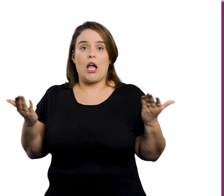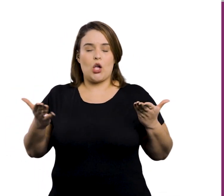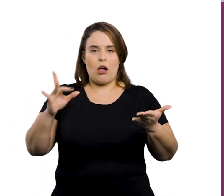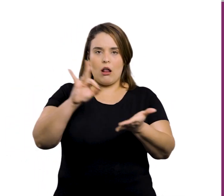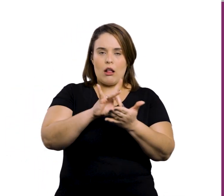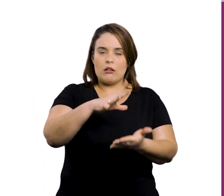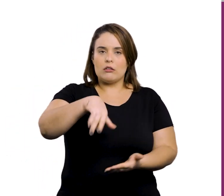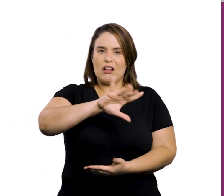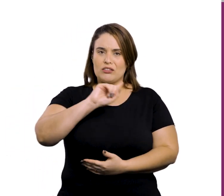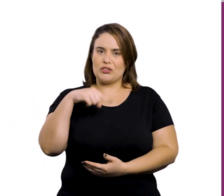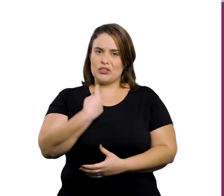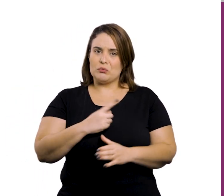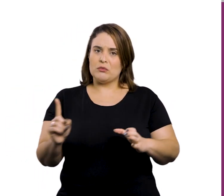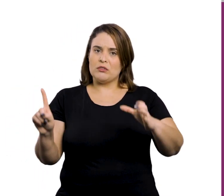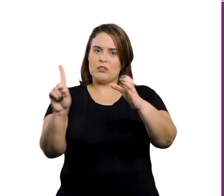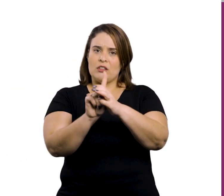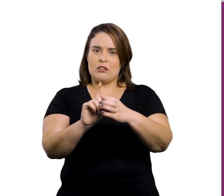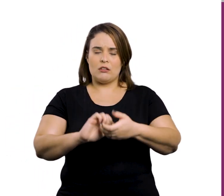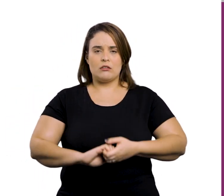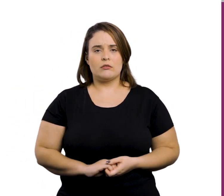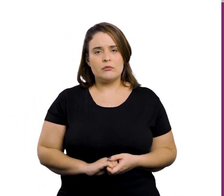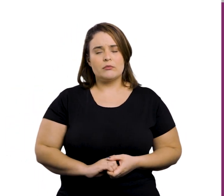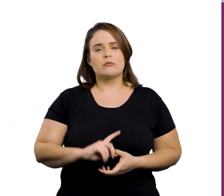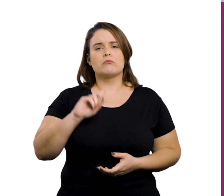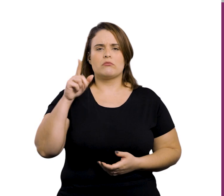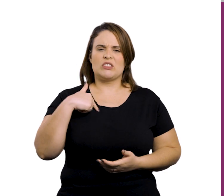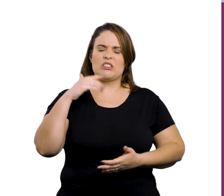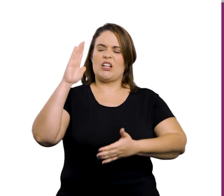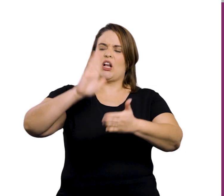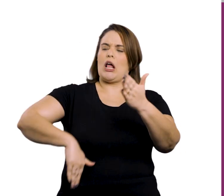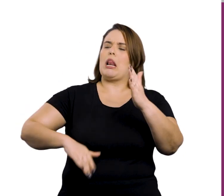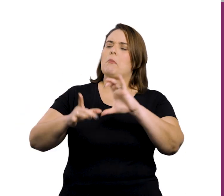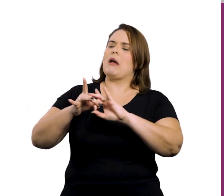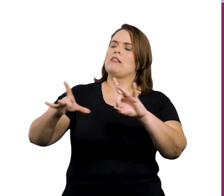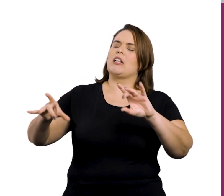em que todos estamos inseridos, e que quando retiramos